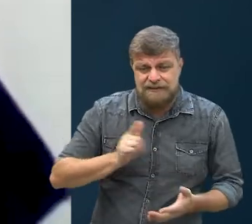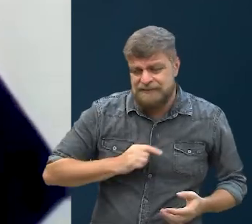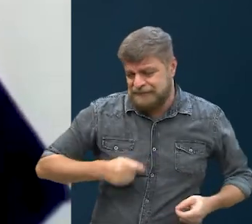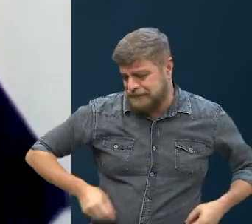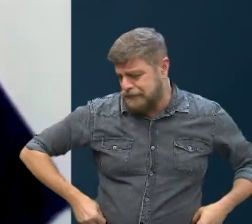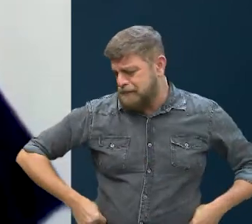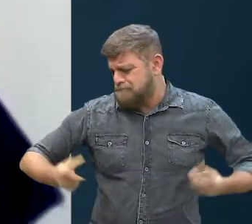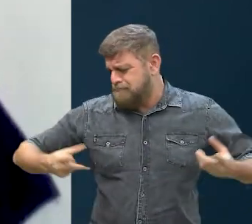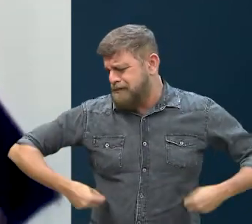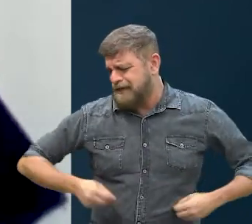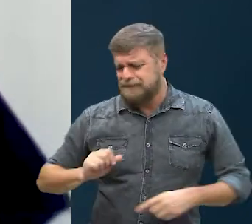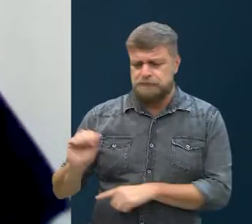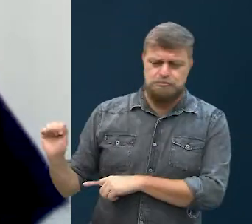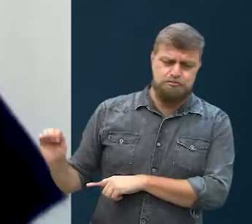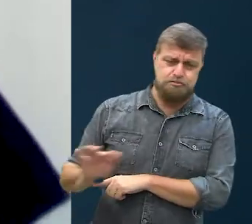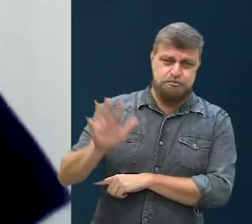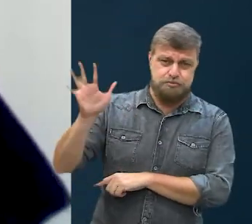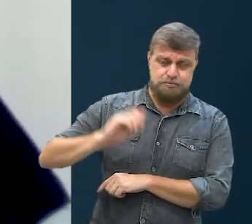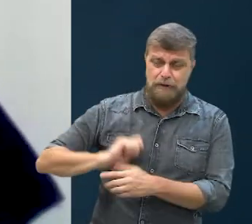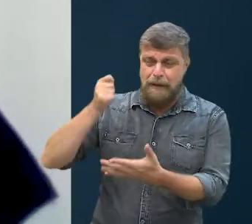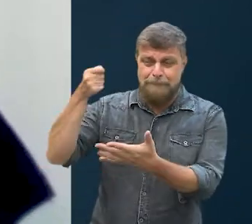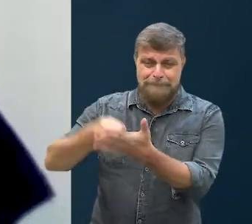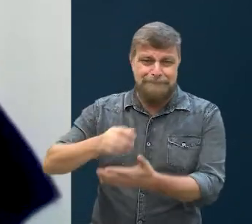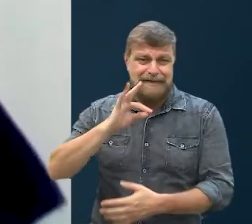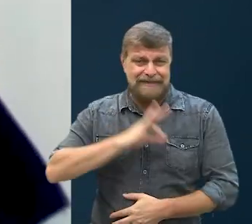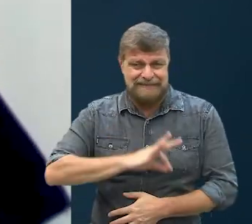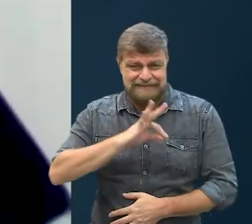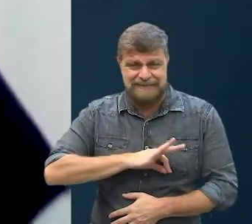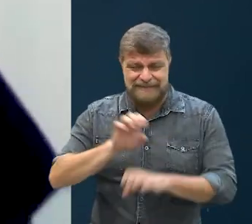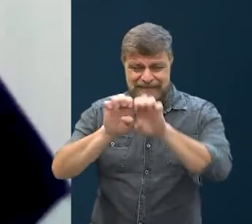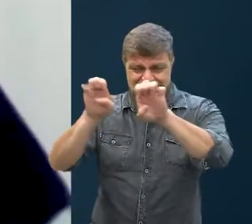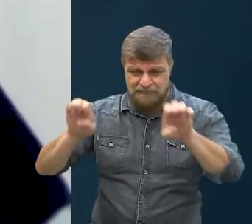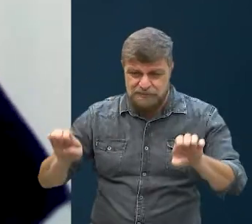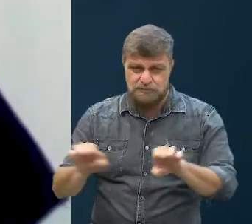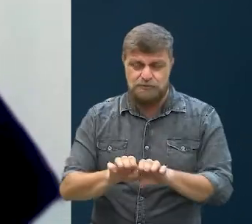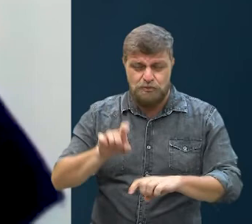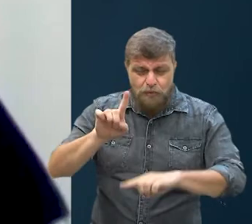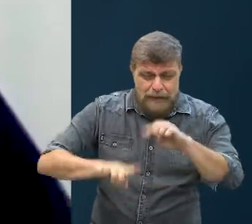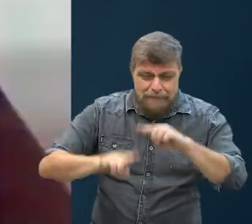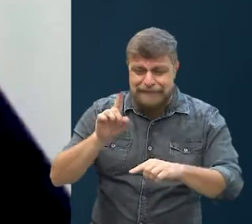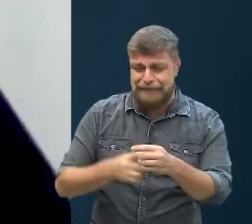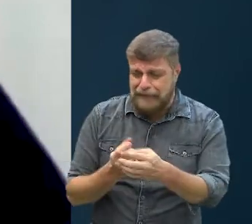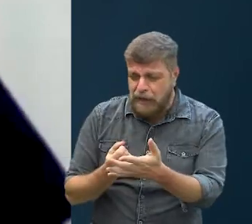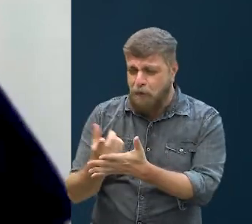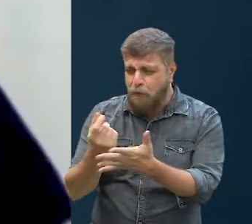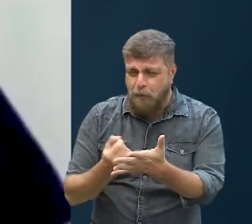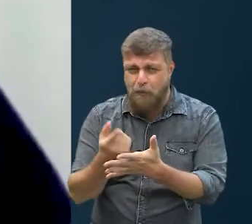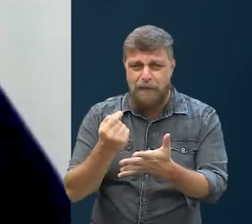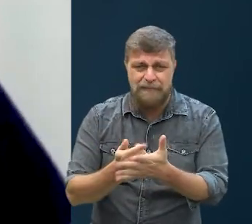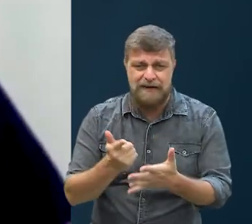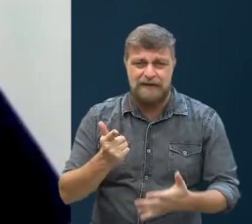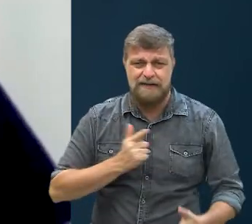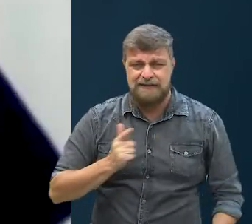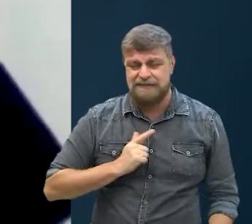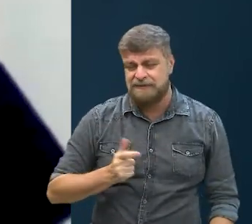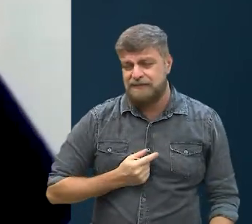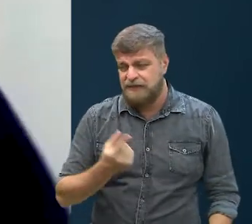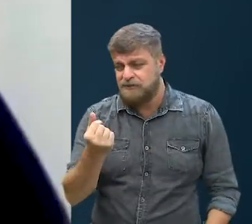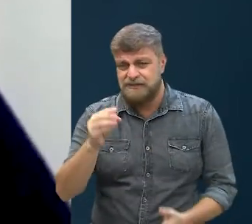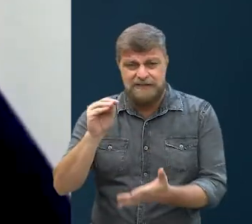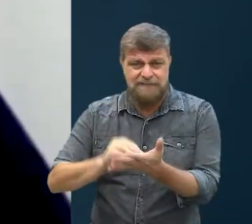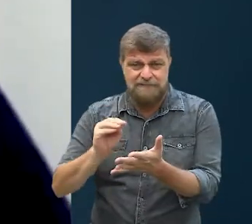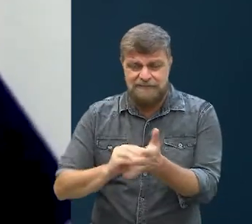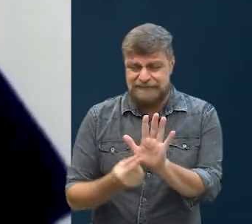custos super altos, mão de obra, infraestrutura e a própria mercadoria que desbancou todo mundo aí com